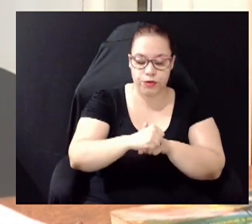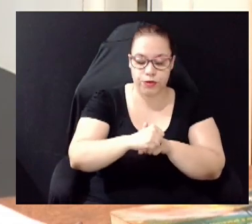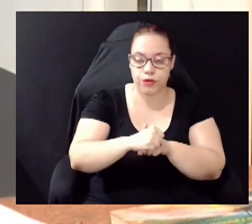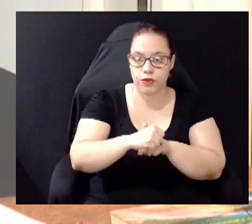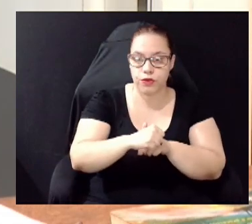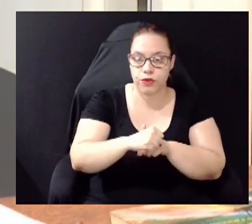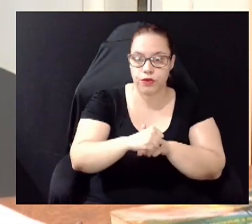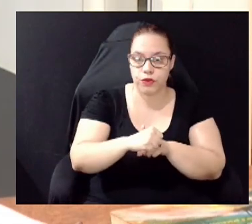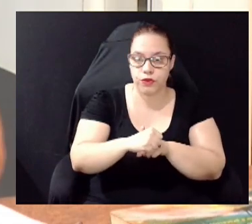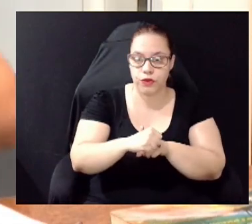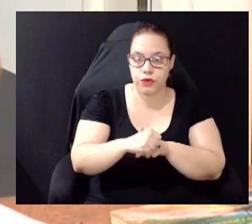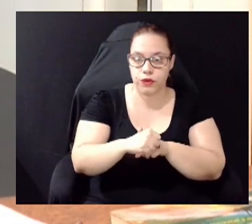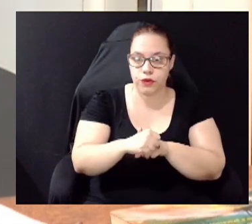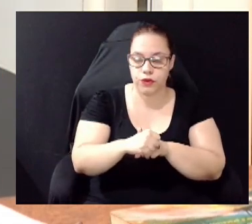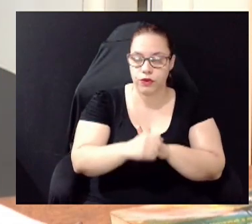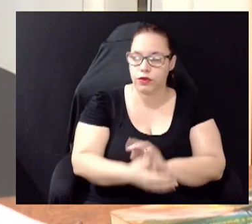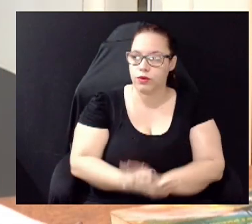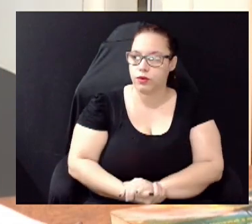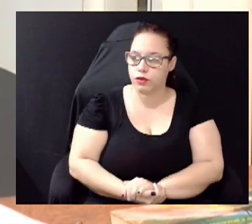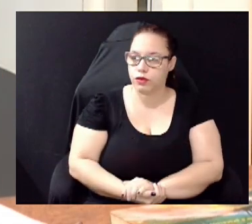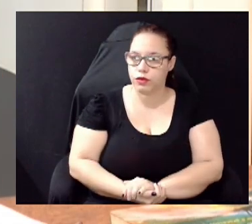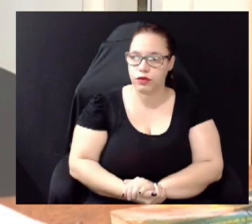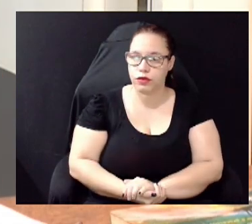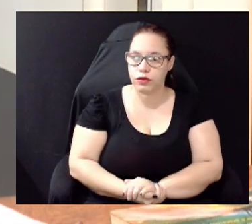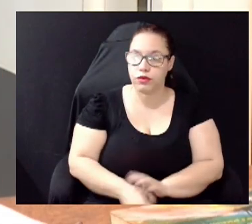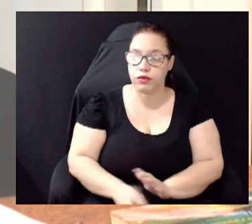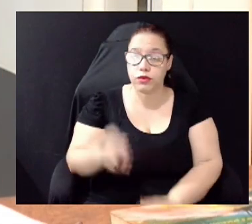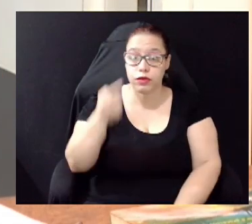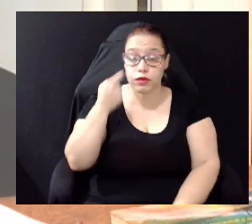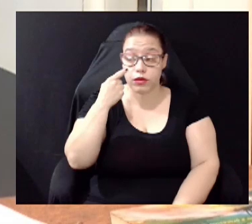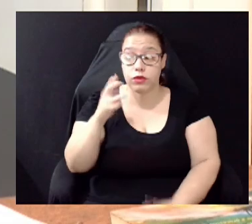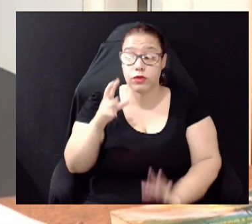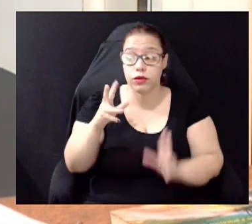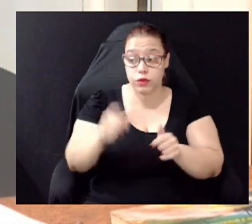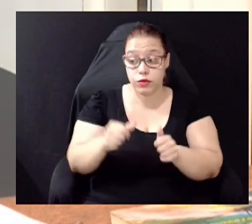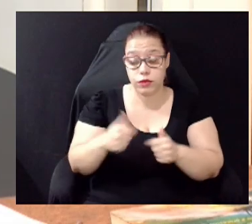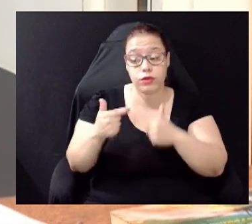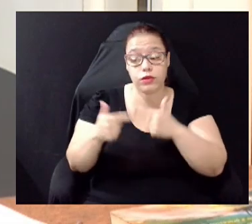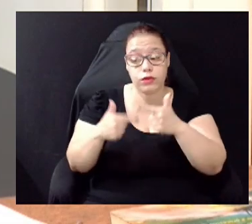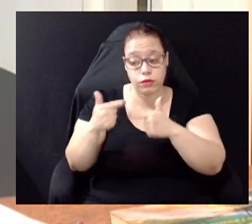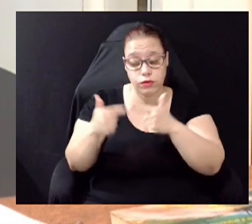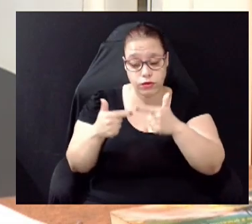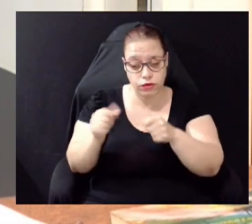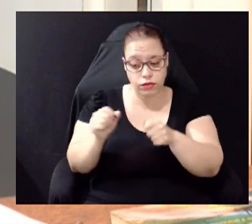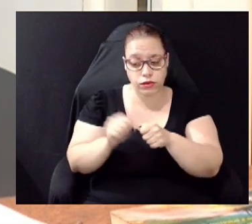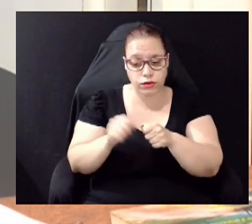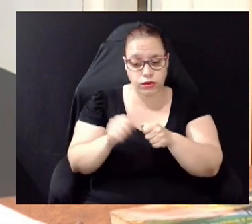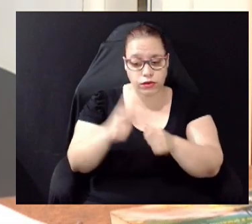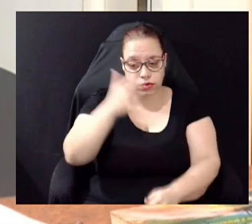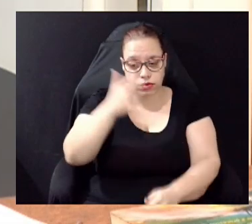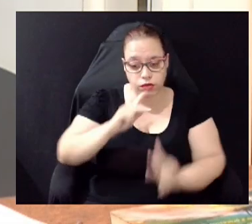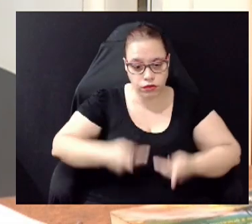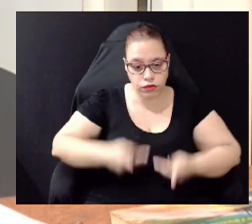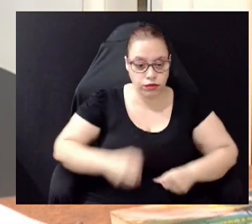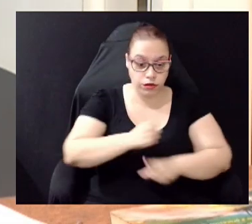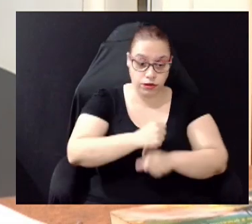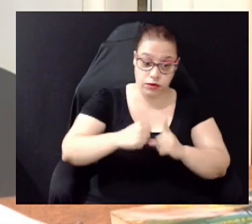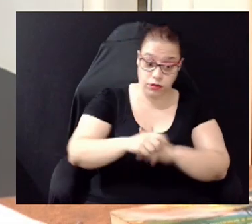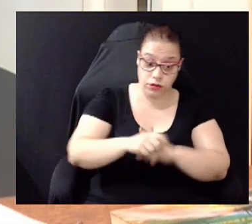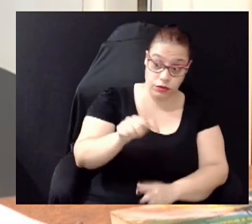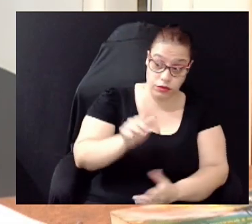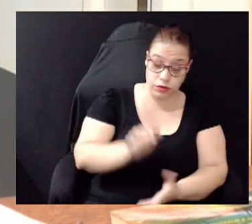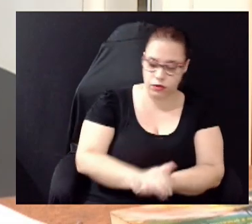acaba... Enfim, a gente tem que sempre olhar pela totalidade do trabalho que nos faz enquanto ser humano na sociedade, né? Então,